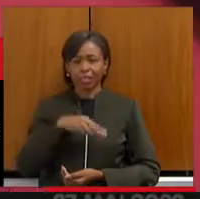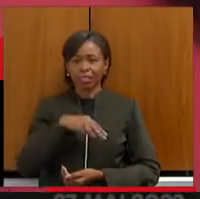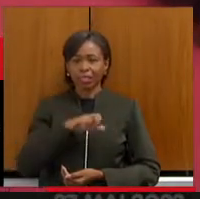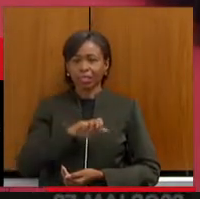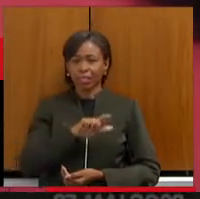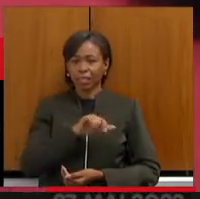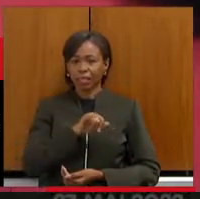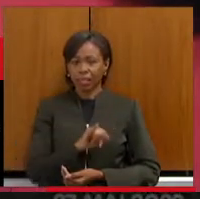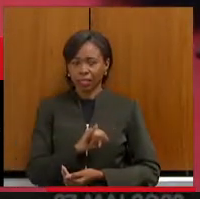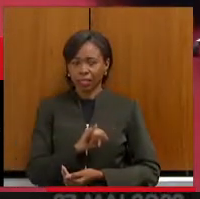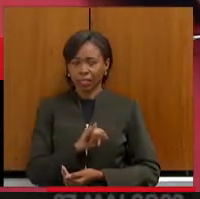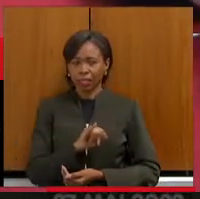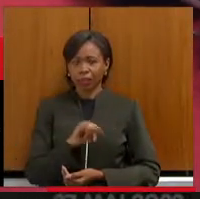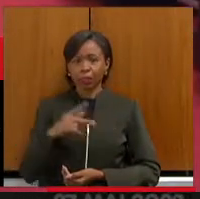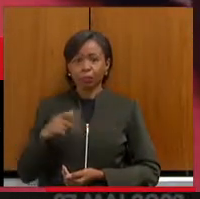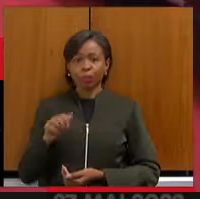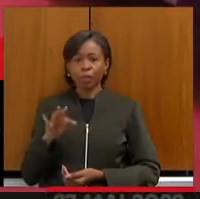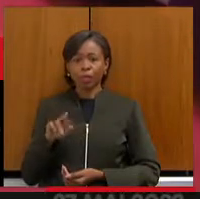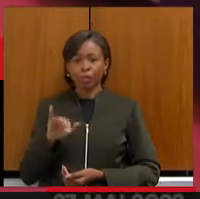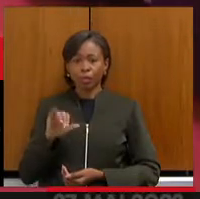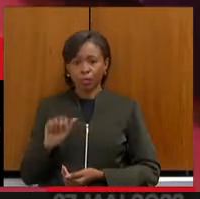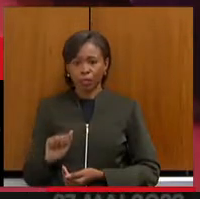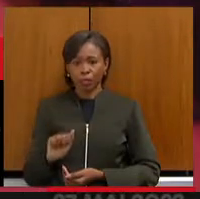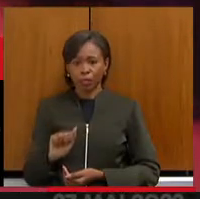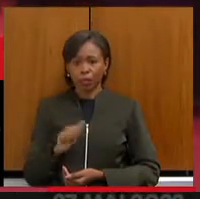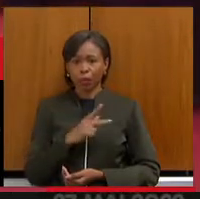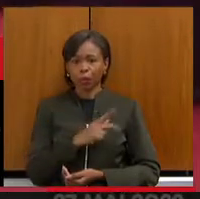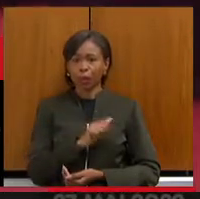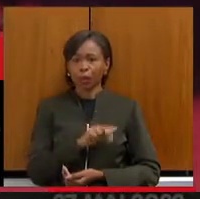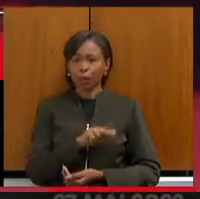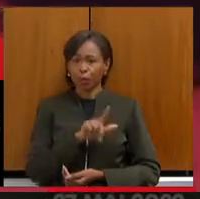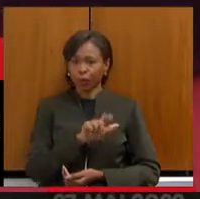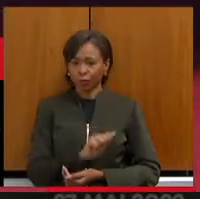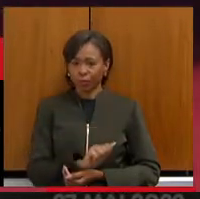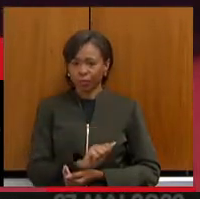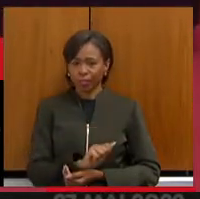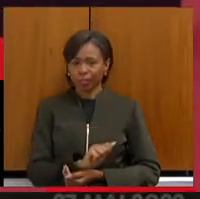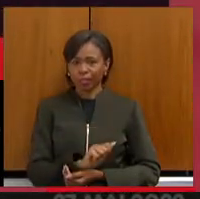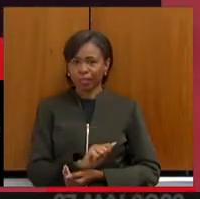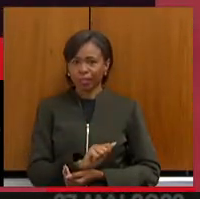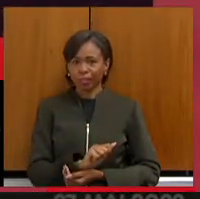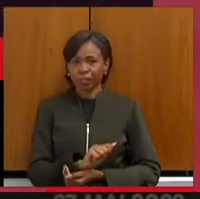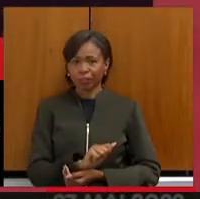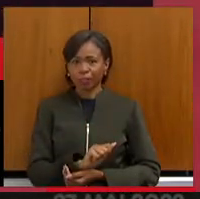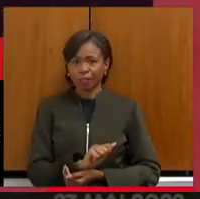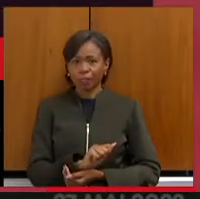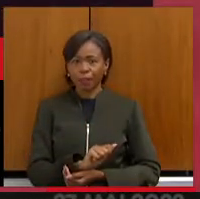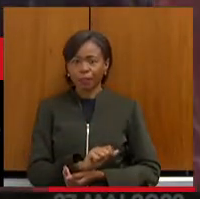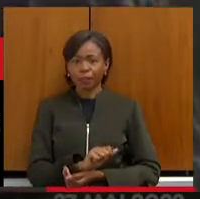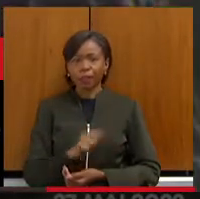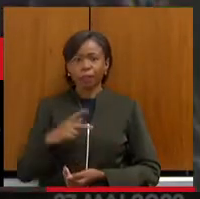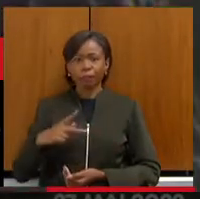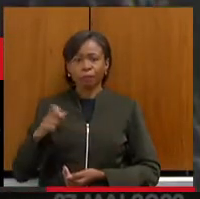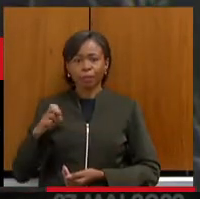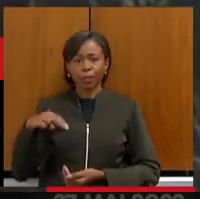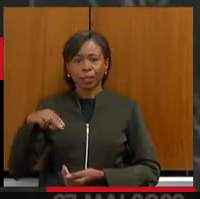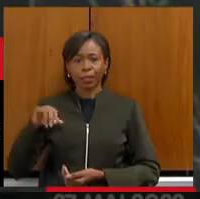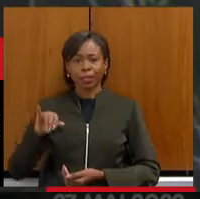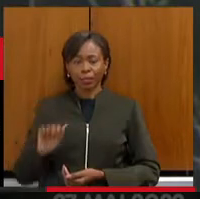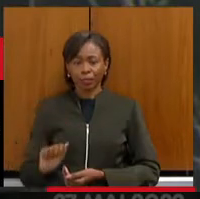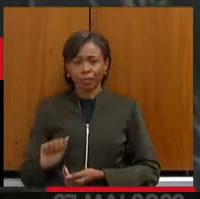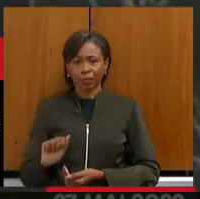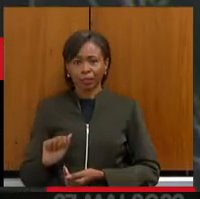de Souza Silva Medeiros Patricia Queiroz Paula Rita Gonçalves Gonzaga Penha